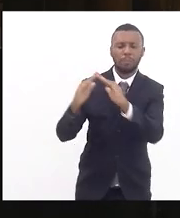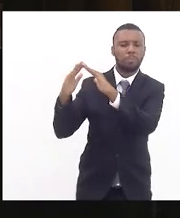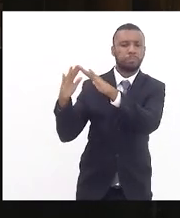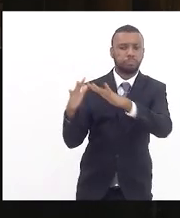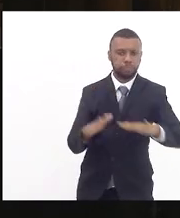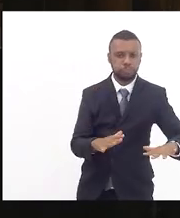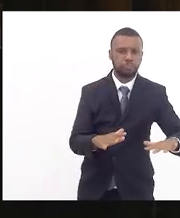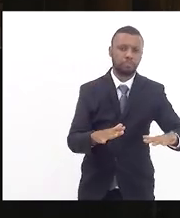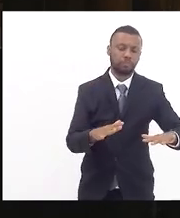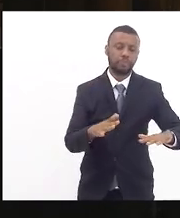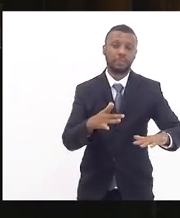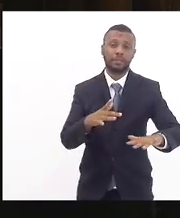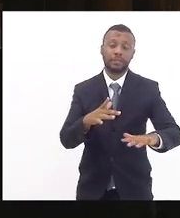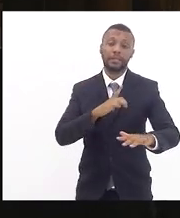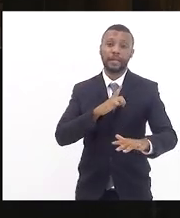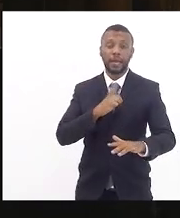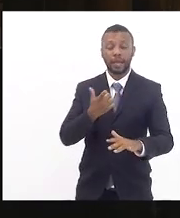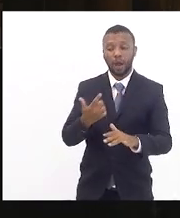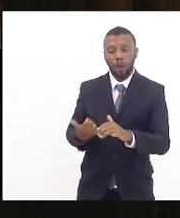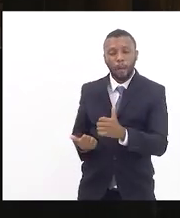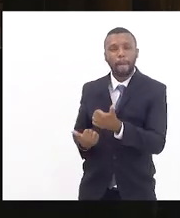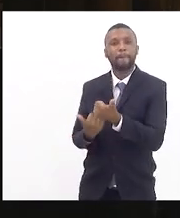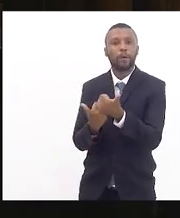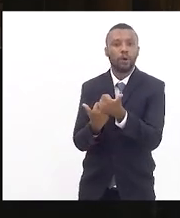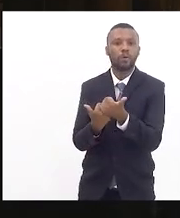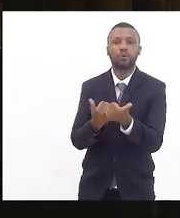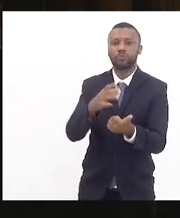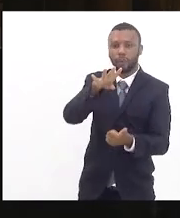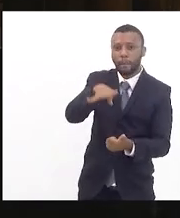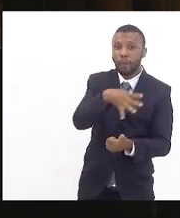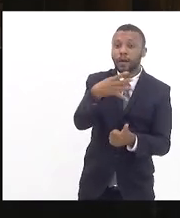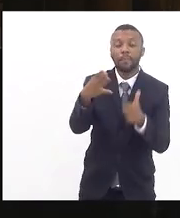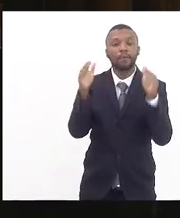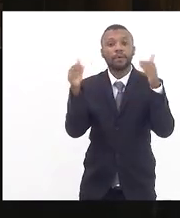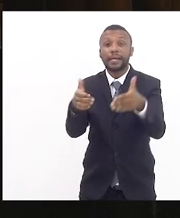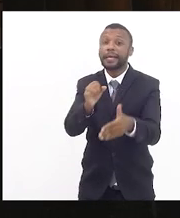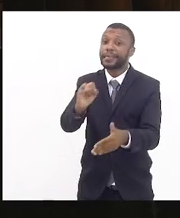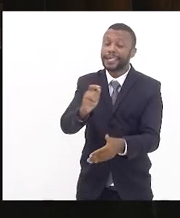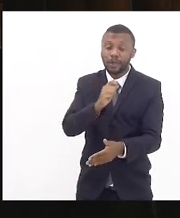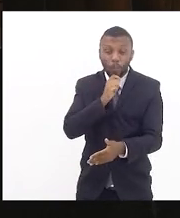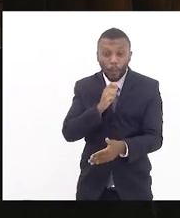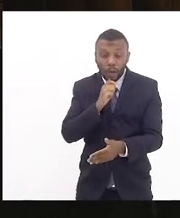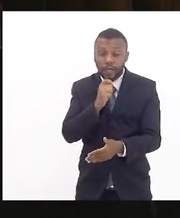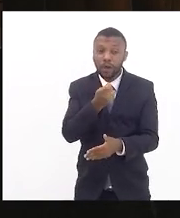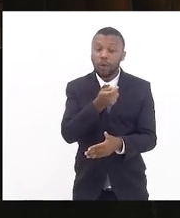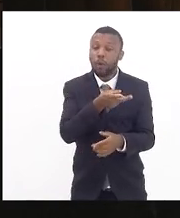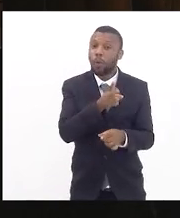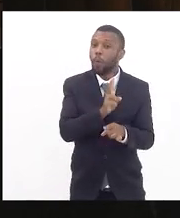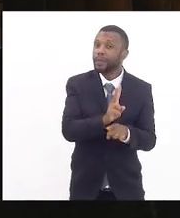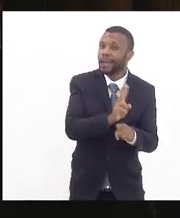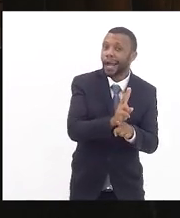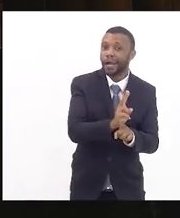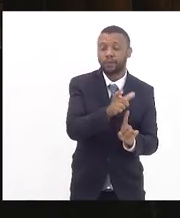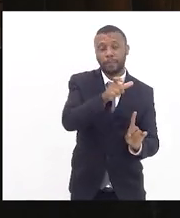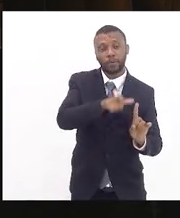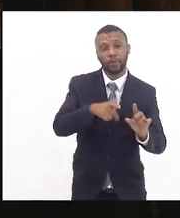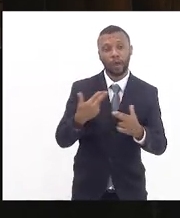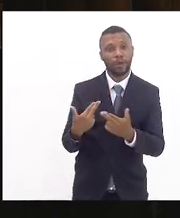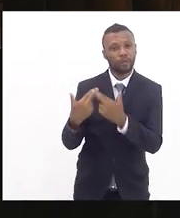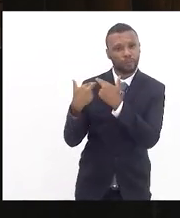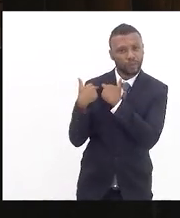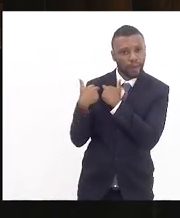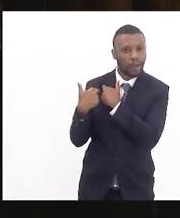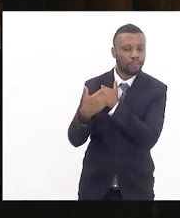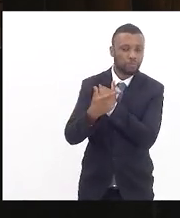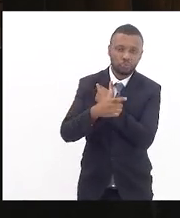um cuidado, que venha, se caso não tenha como cuidar, que venha para um programa de adoção. Existem muitas pessoas que têm